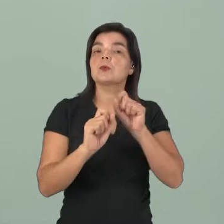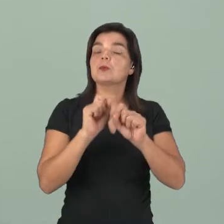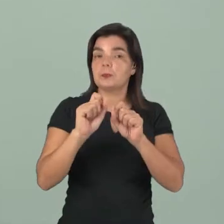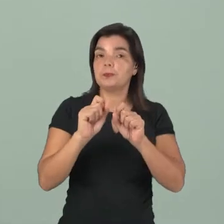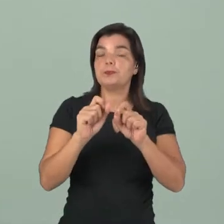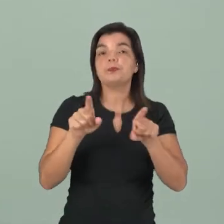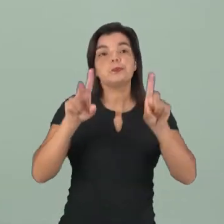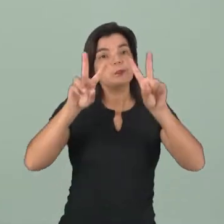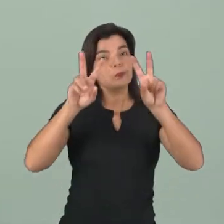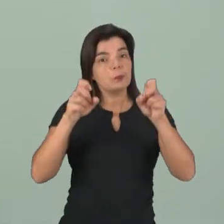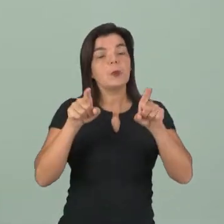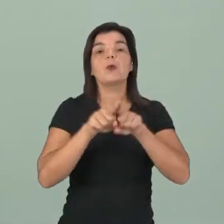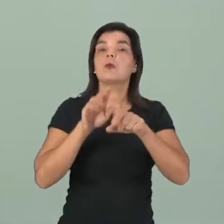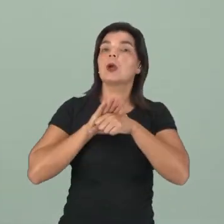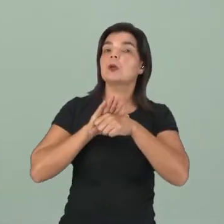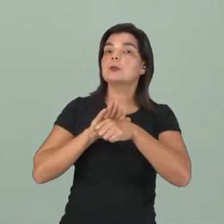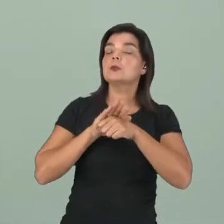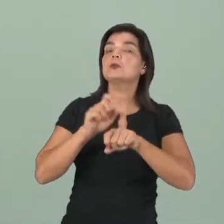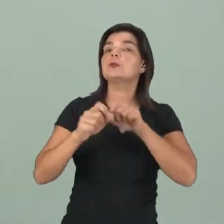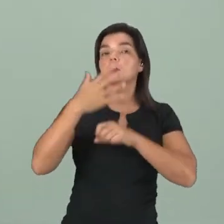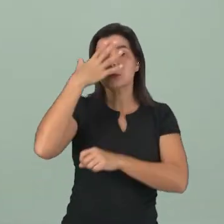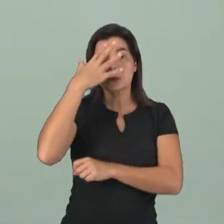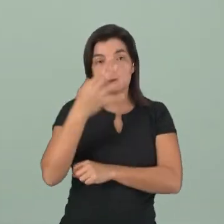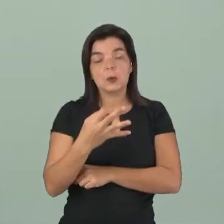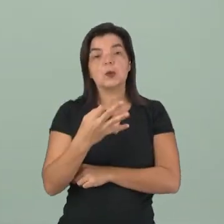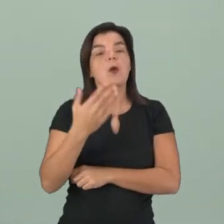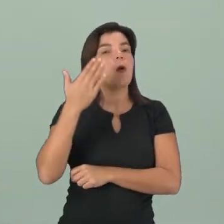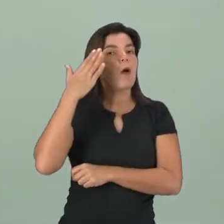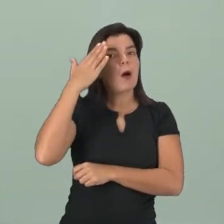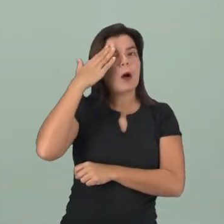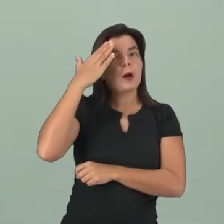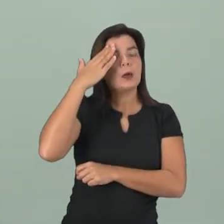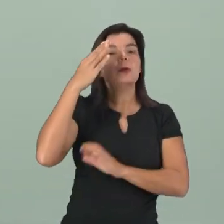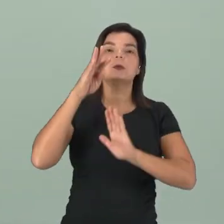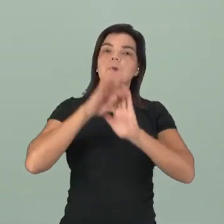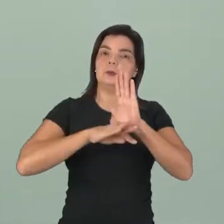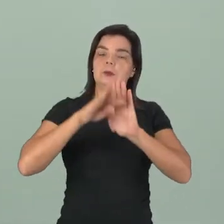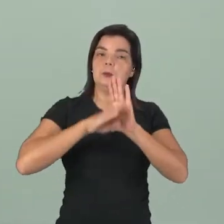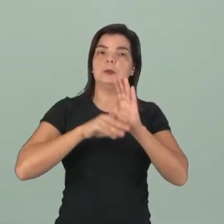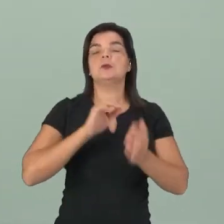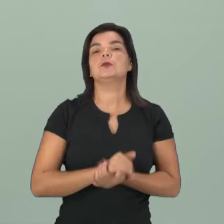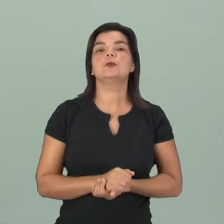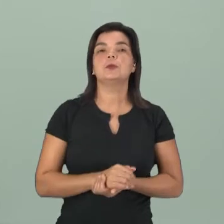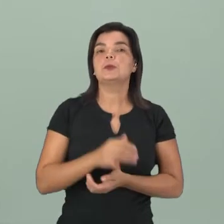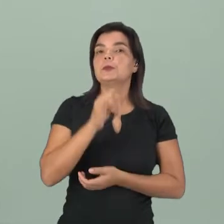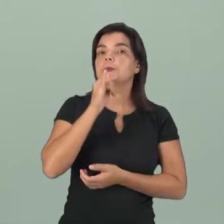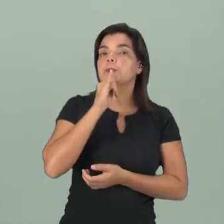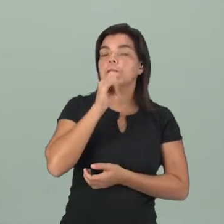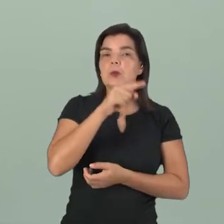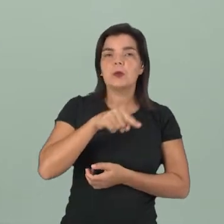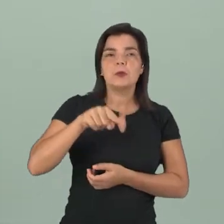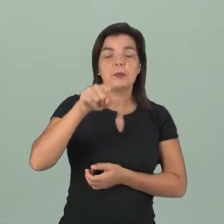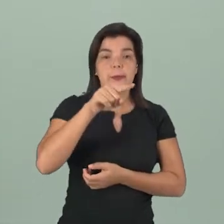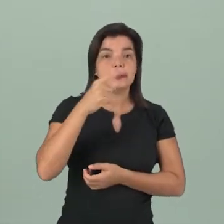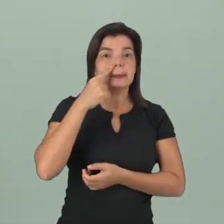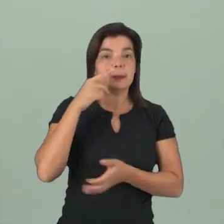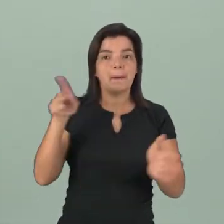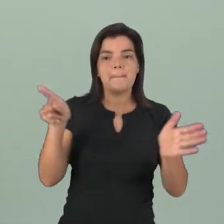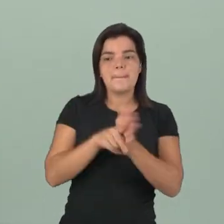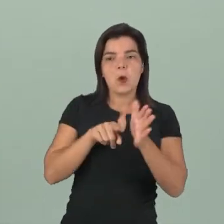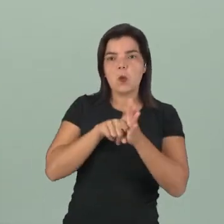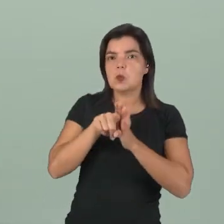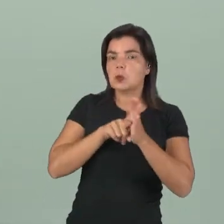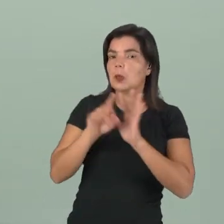aquele assunto ali, vai ajudar certamente eu a compreender aquele texto, né? Quando, por exemplo, você não é da área